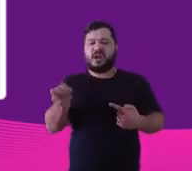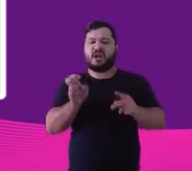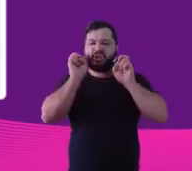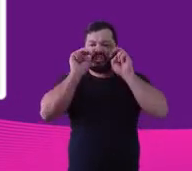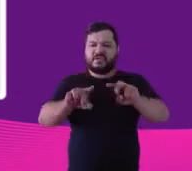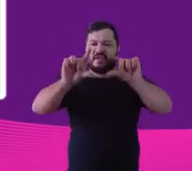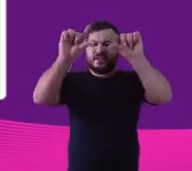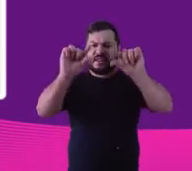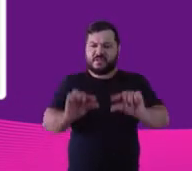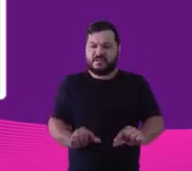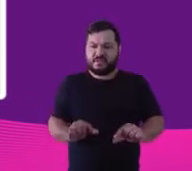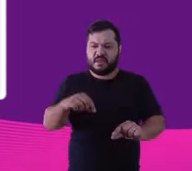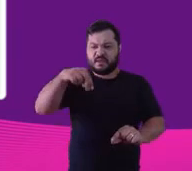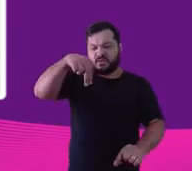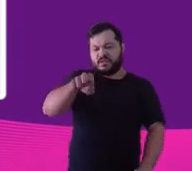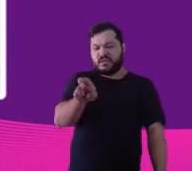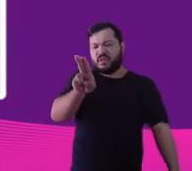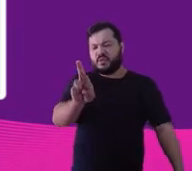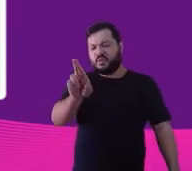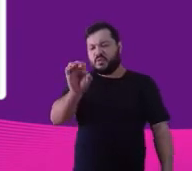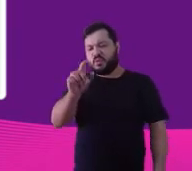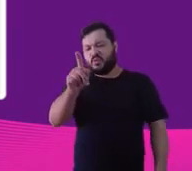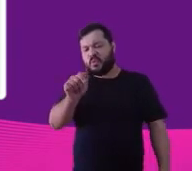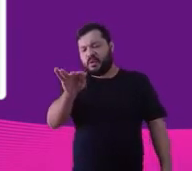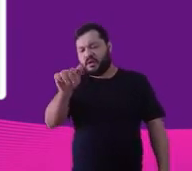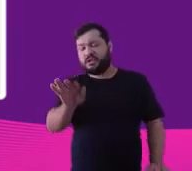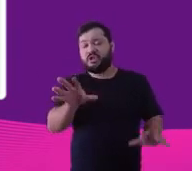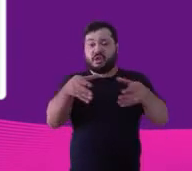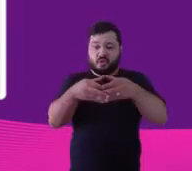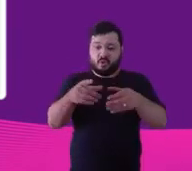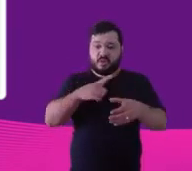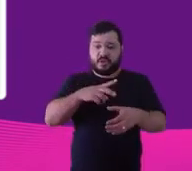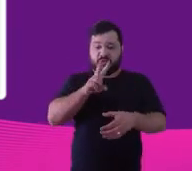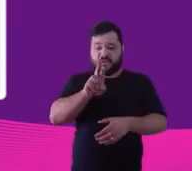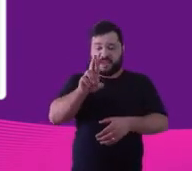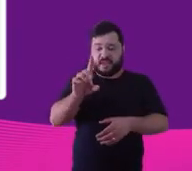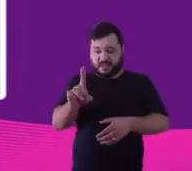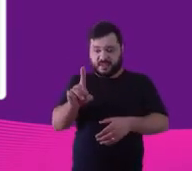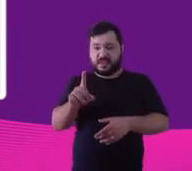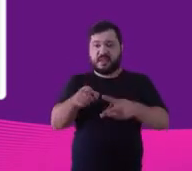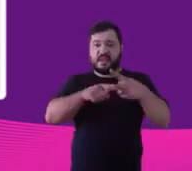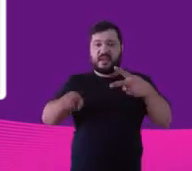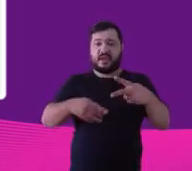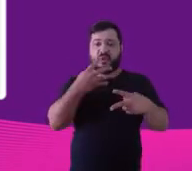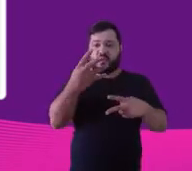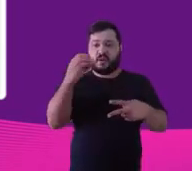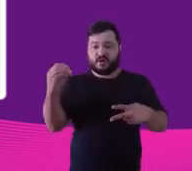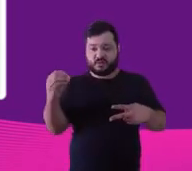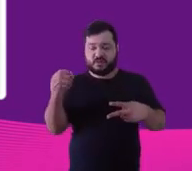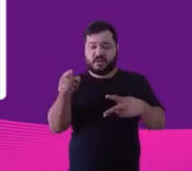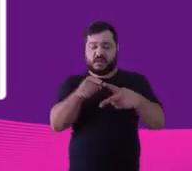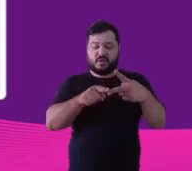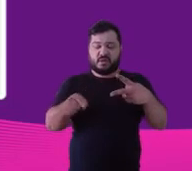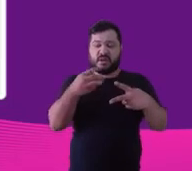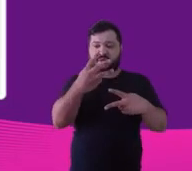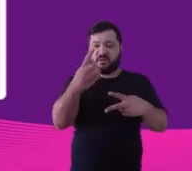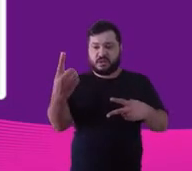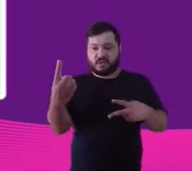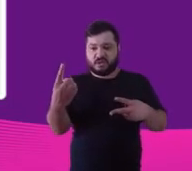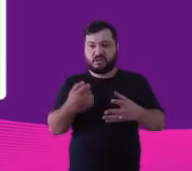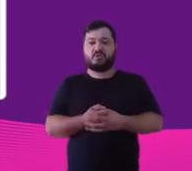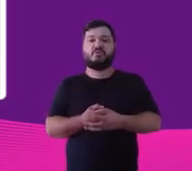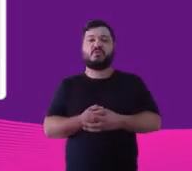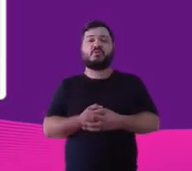muito menos deixa periférica no grupo que recebeu um BRT grau 4º grau três juntos